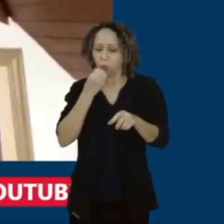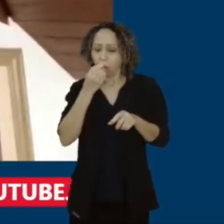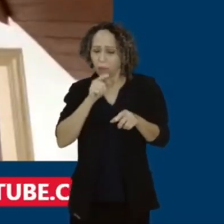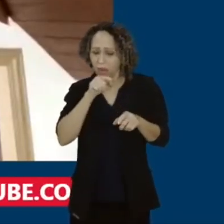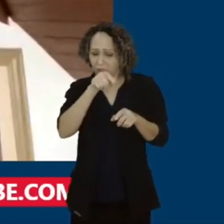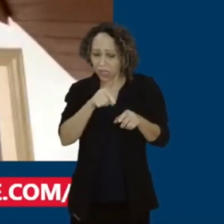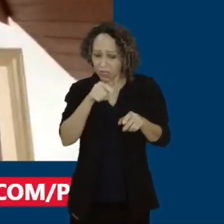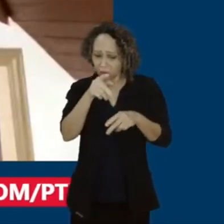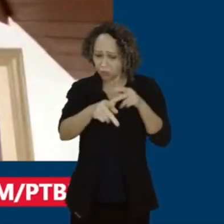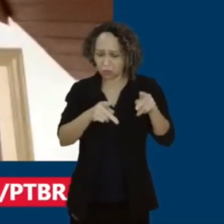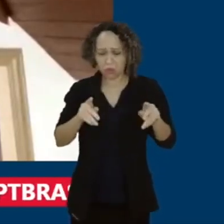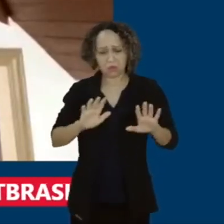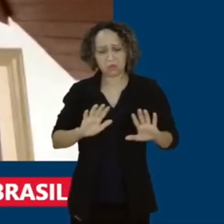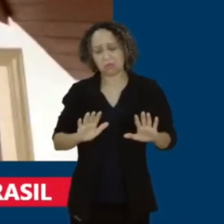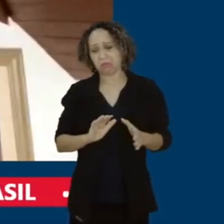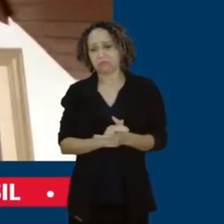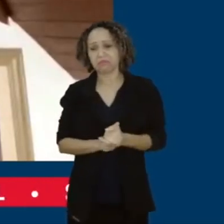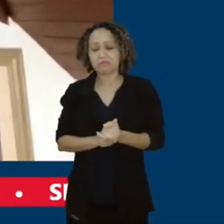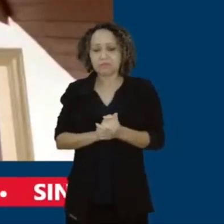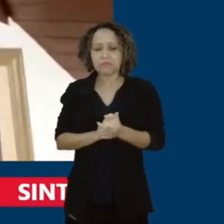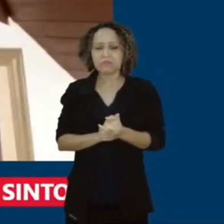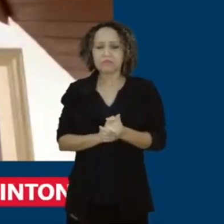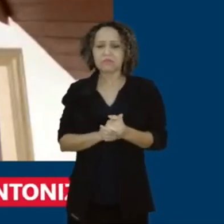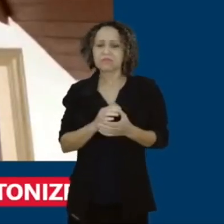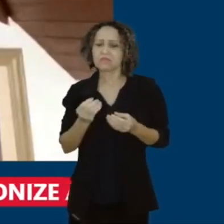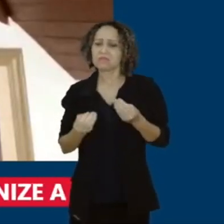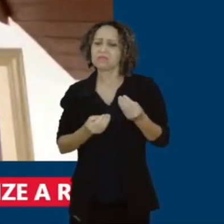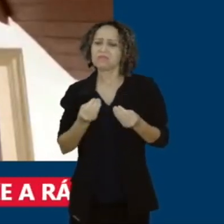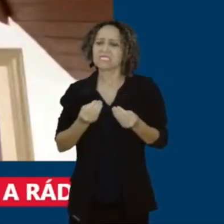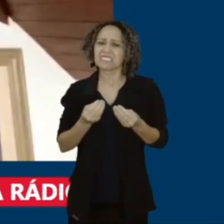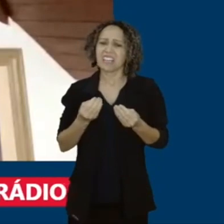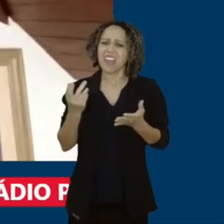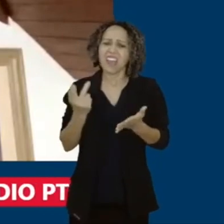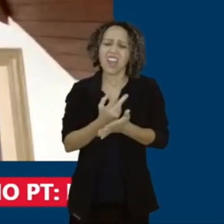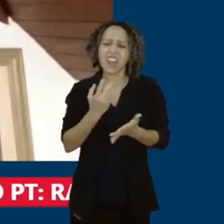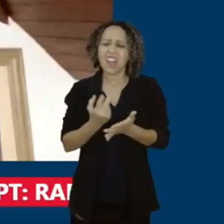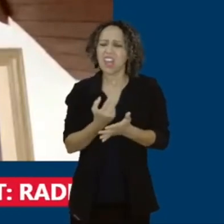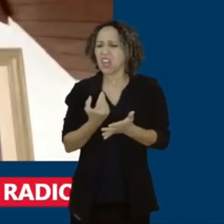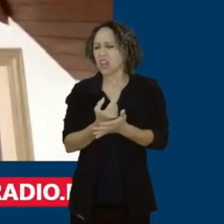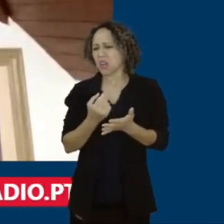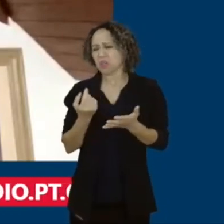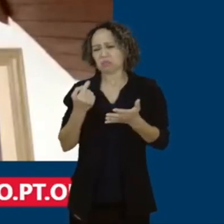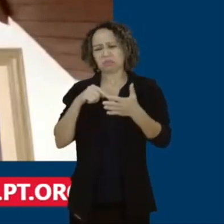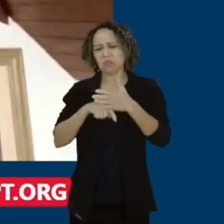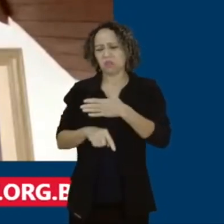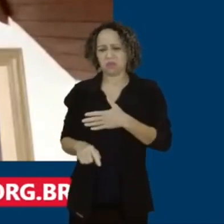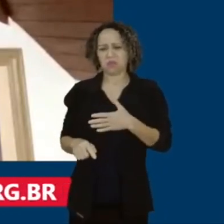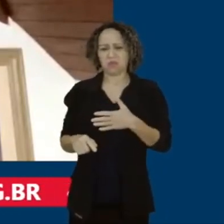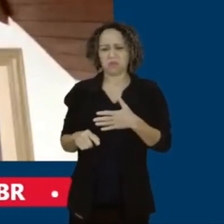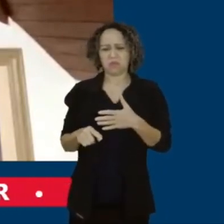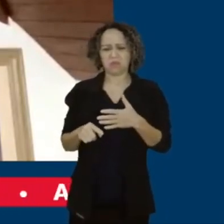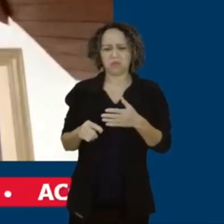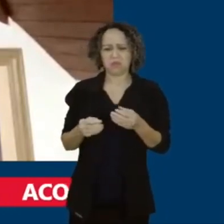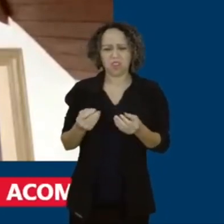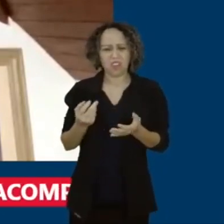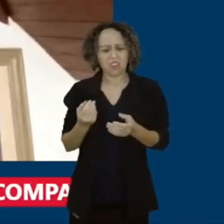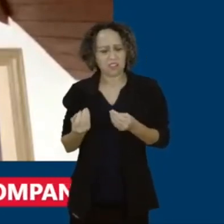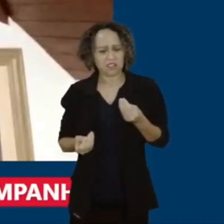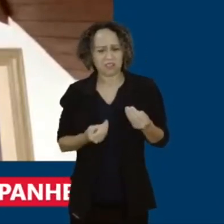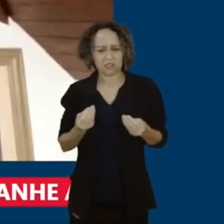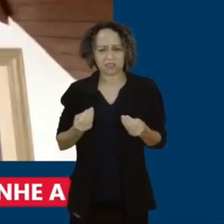tese do liberalismo econômico profundos, equívocos absolutos. Nós temos que mudar isso tudo